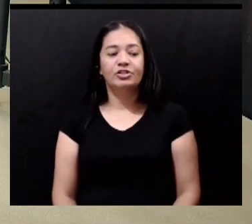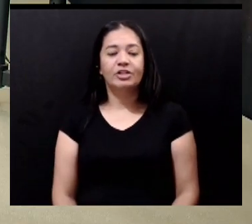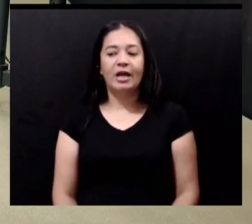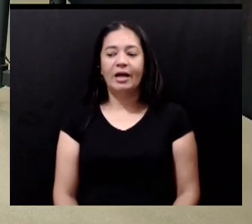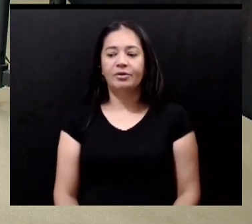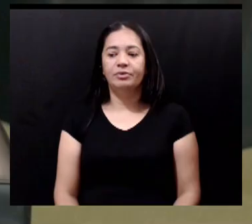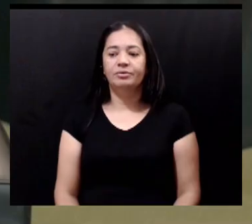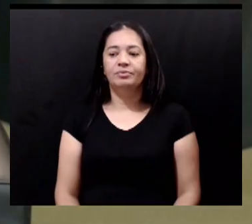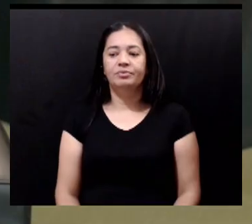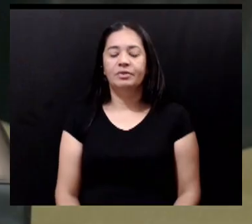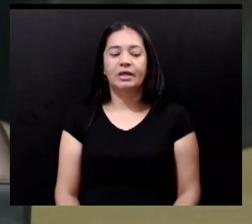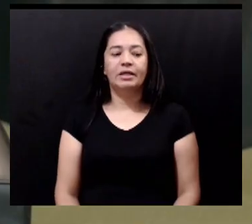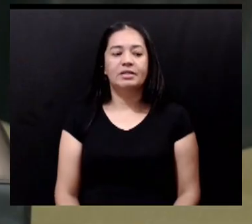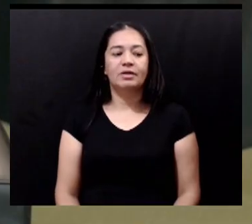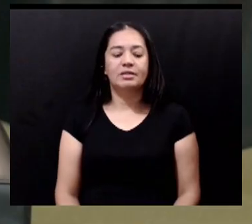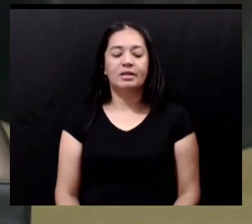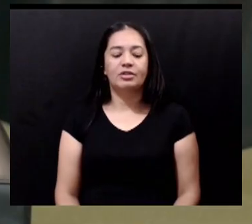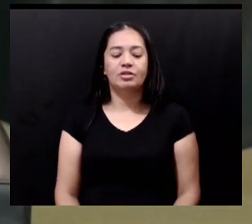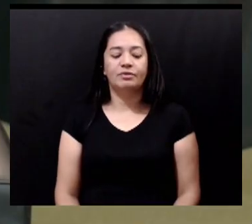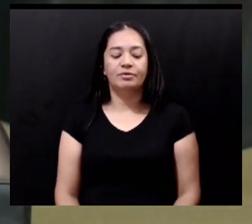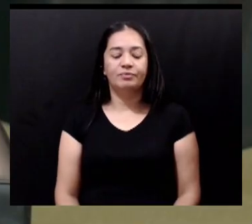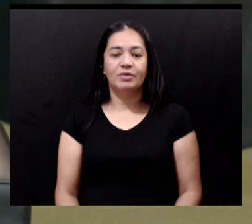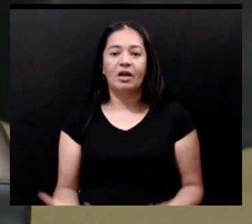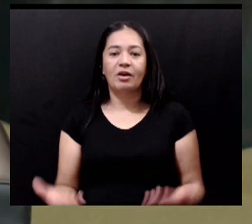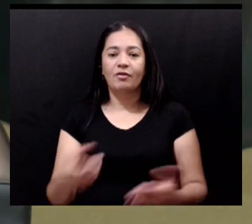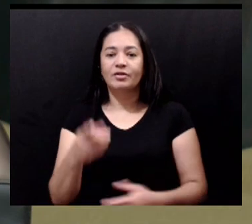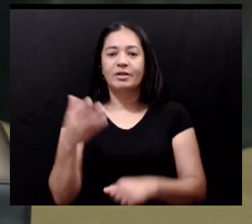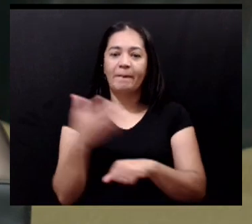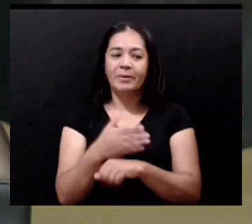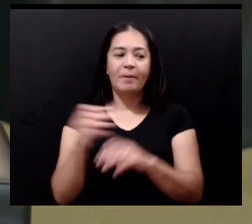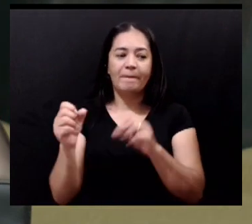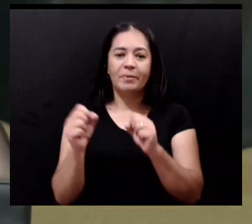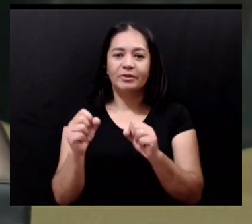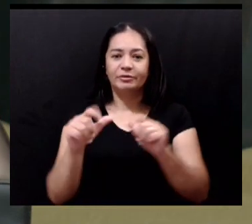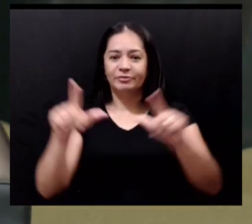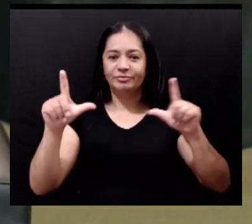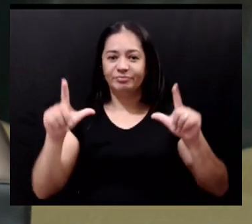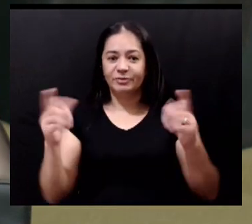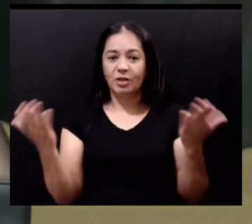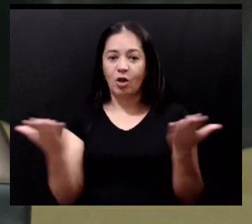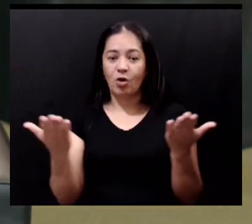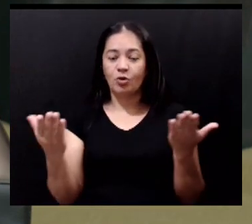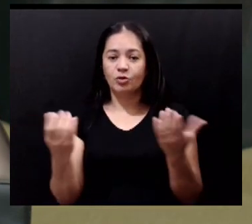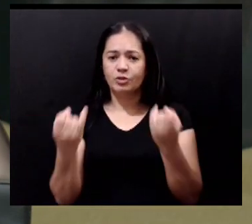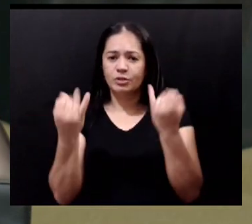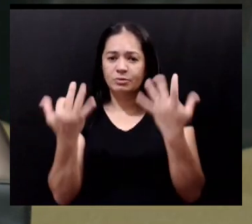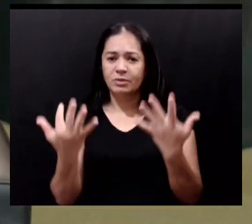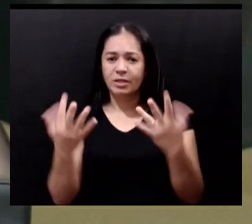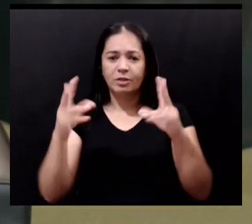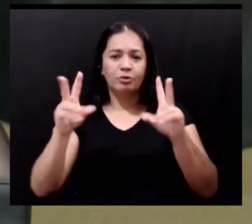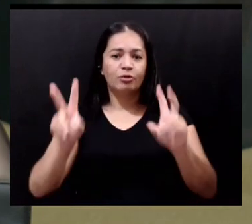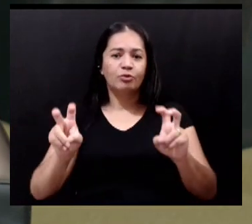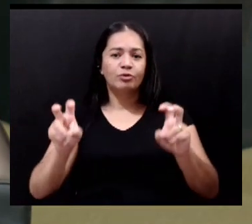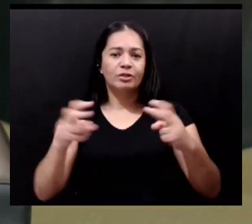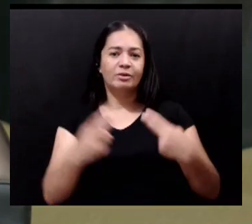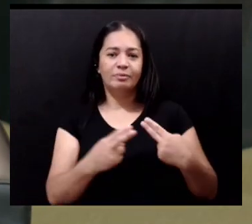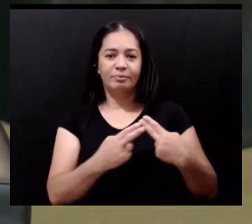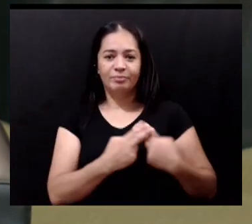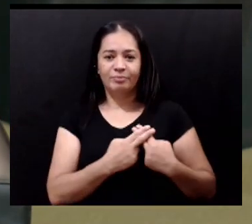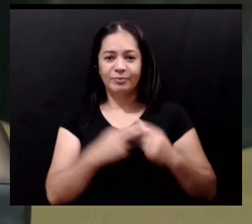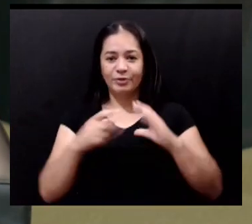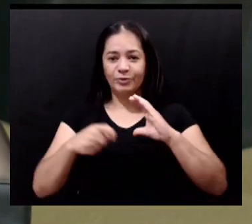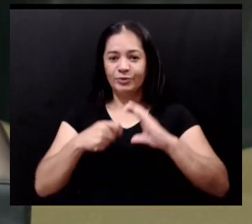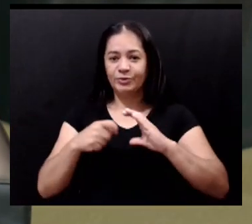pessoal participando, pode colocar na tela. Nós estamos aqui falando sobre luto aqui no Estúdio Câmara ao vivo e